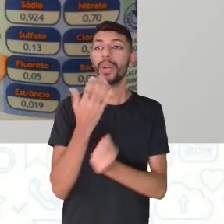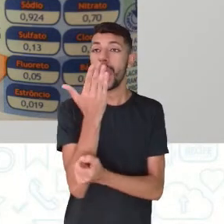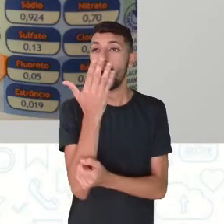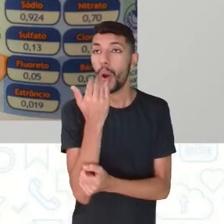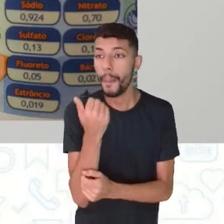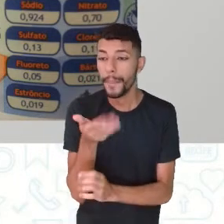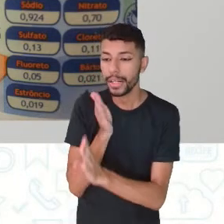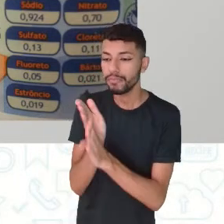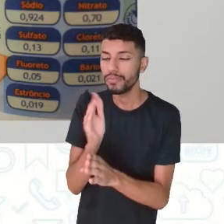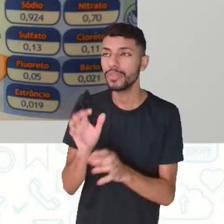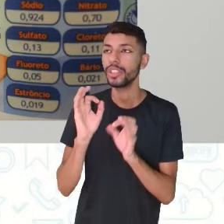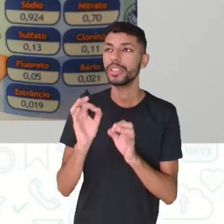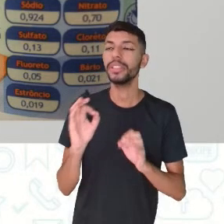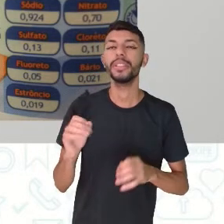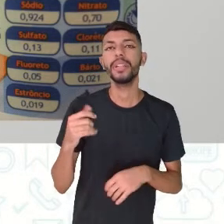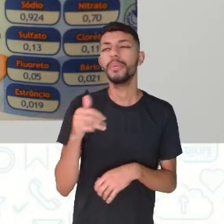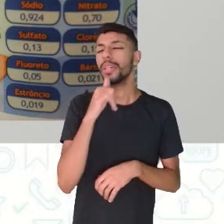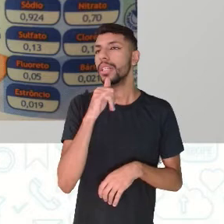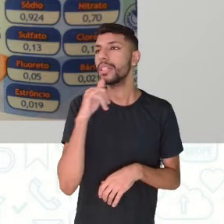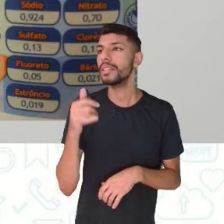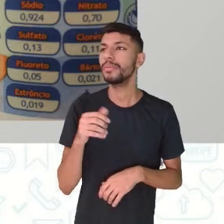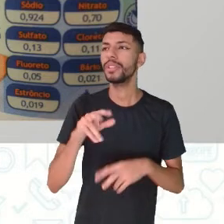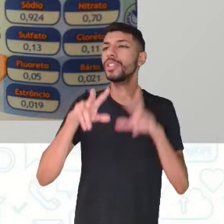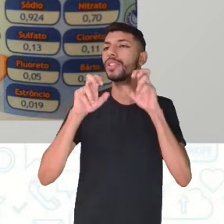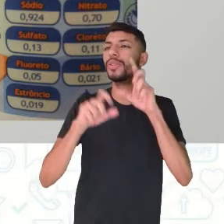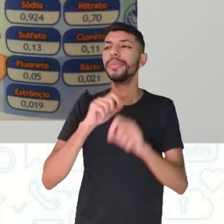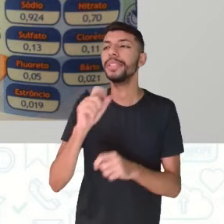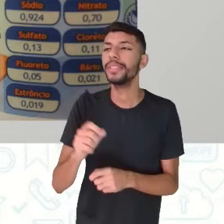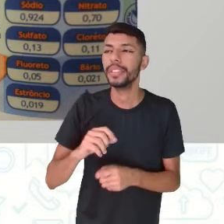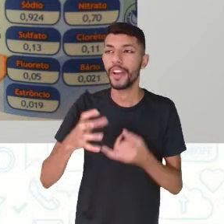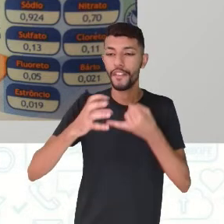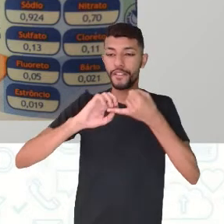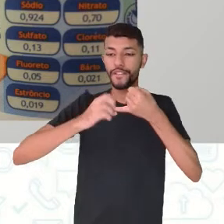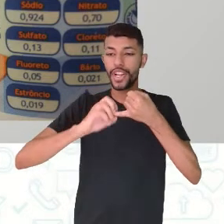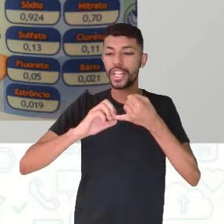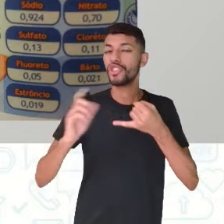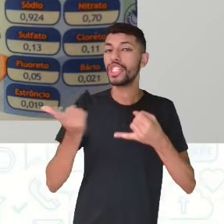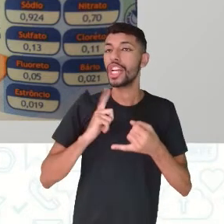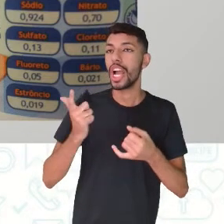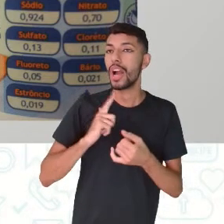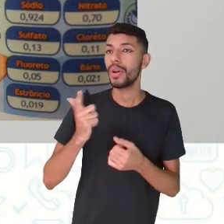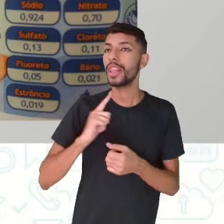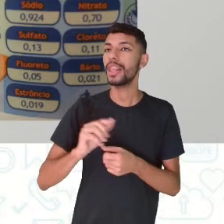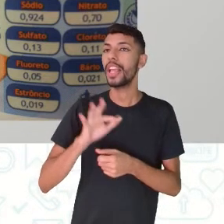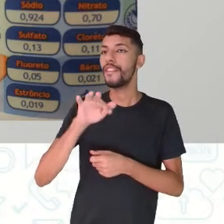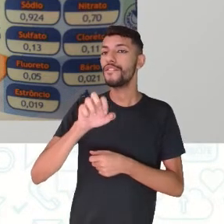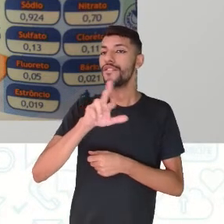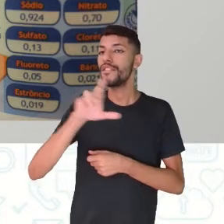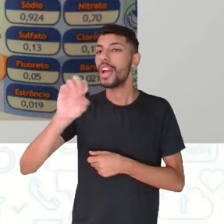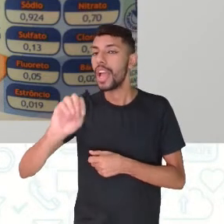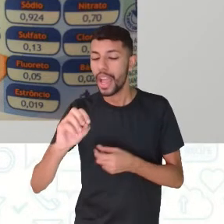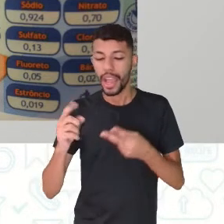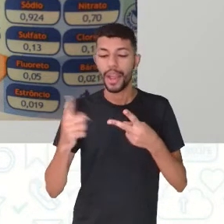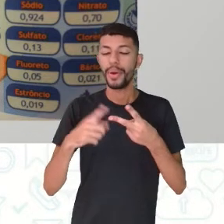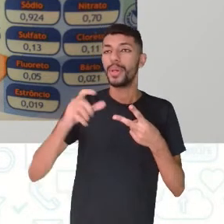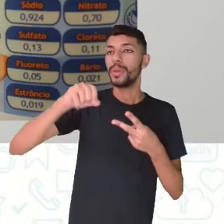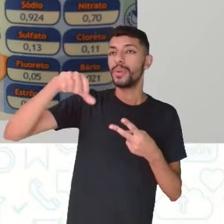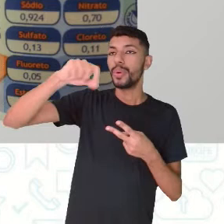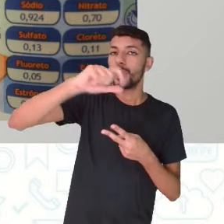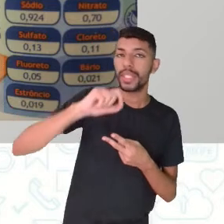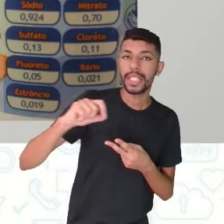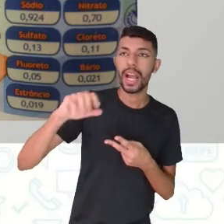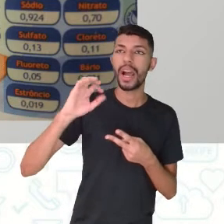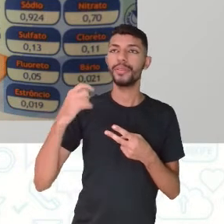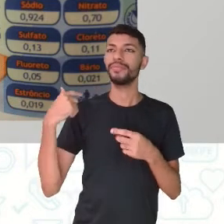alimentação, né? Quem já não ouviu falar na questão do feijão, que é rico em ferro? A questão do sal, né? E